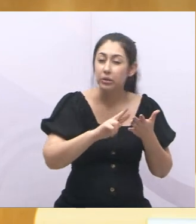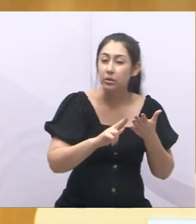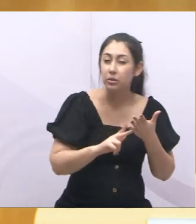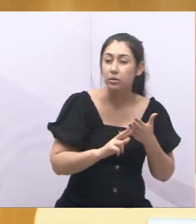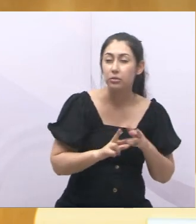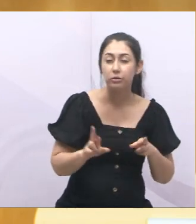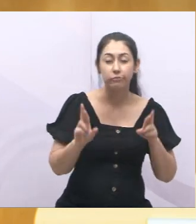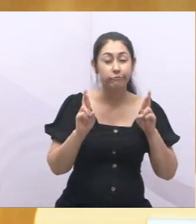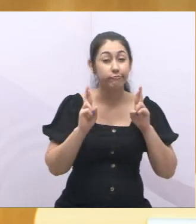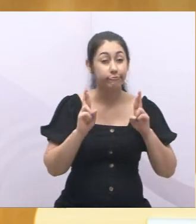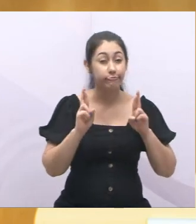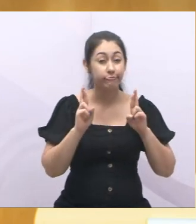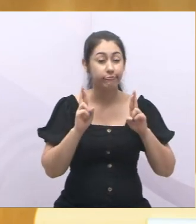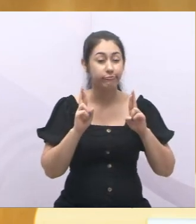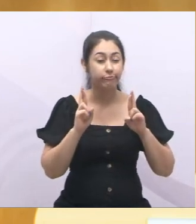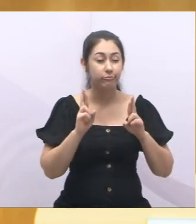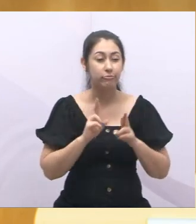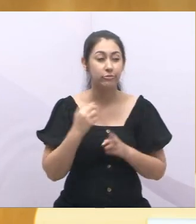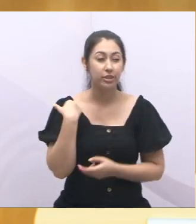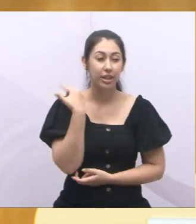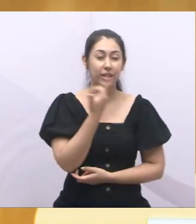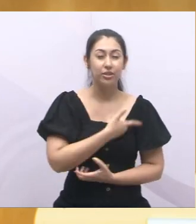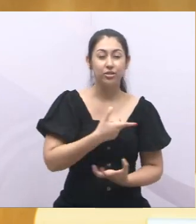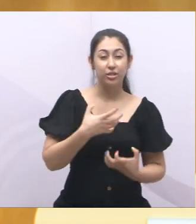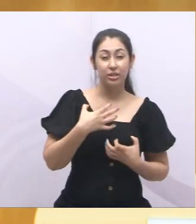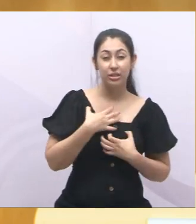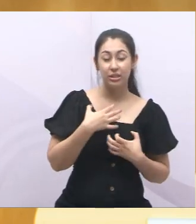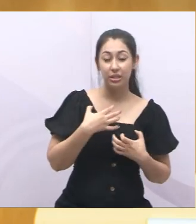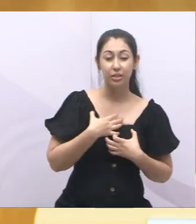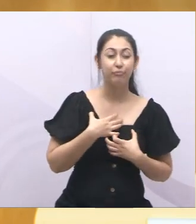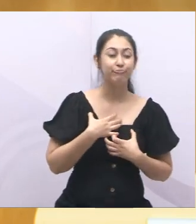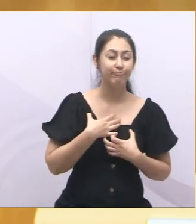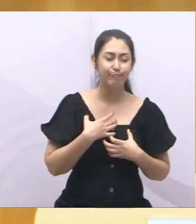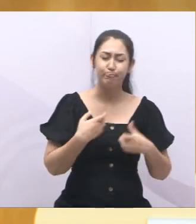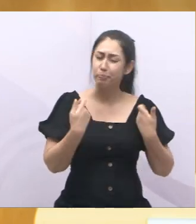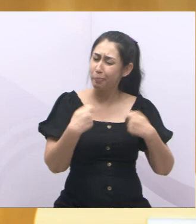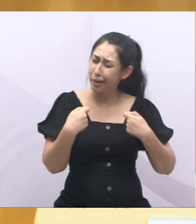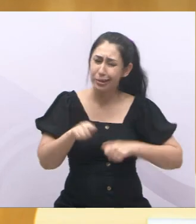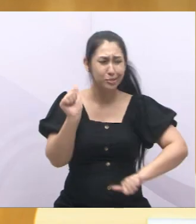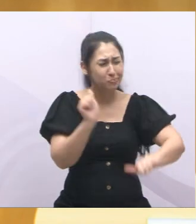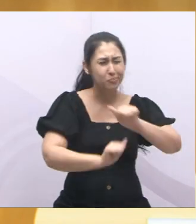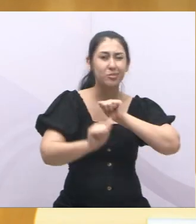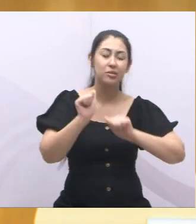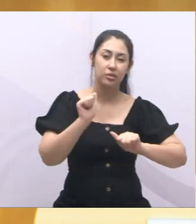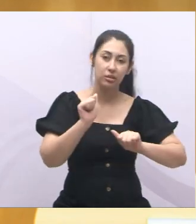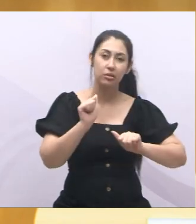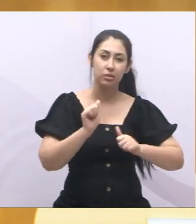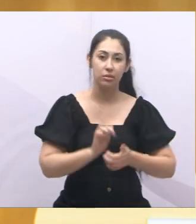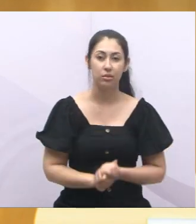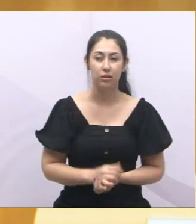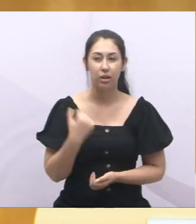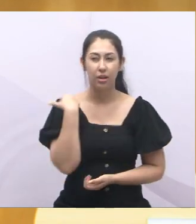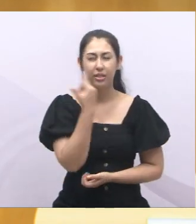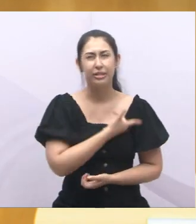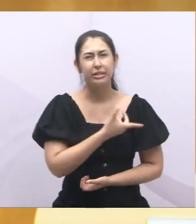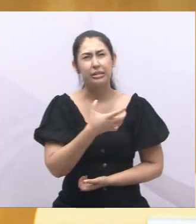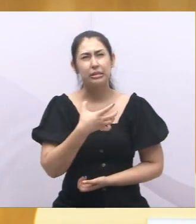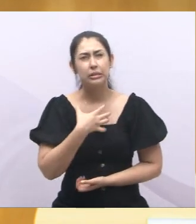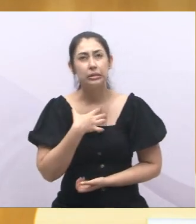que eles nos provoquem indignação. Na esperança de que eles nos